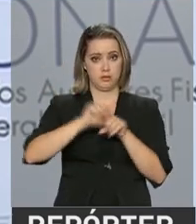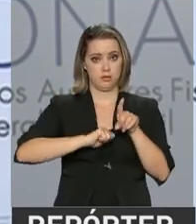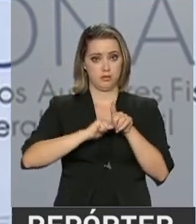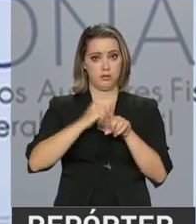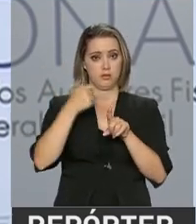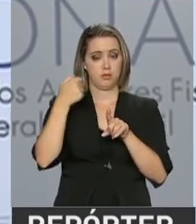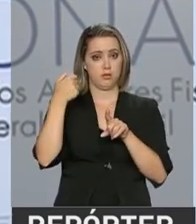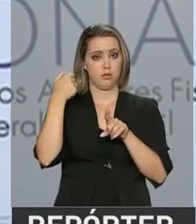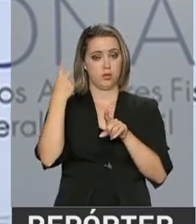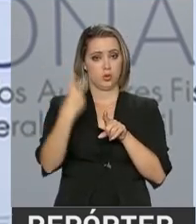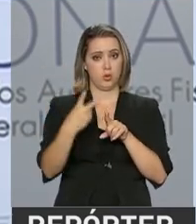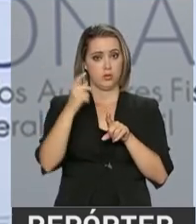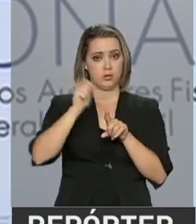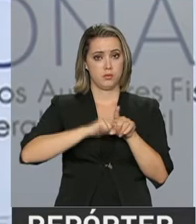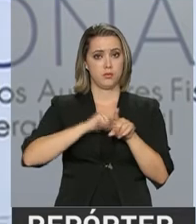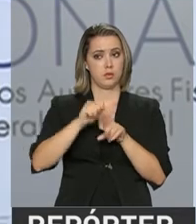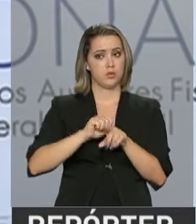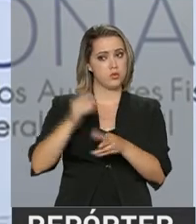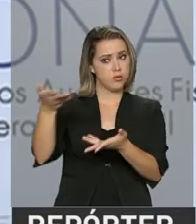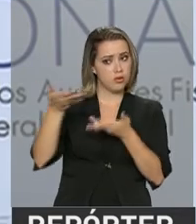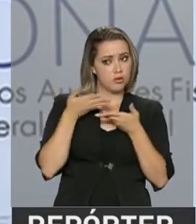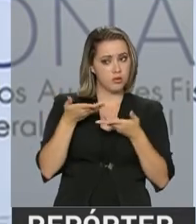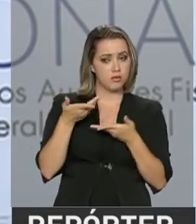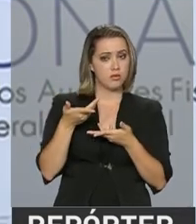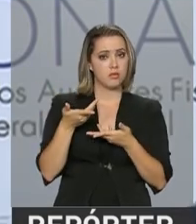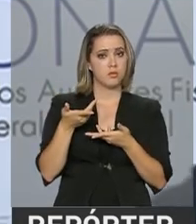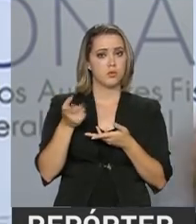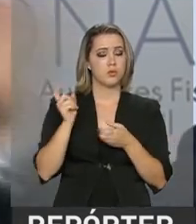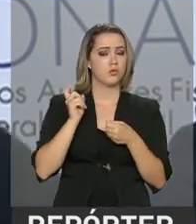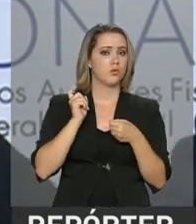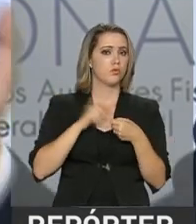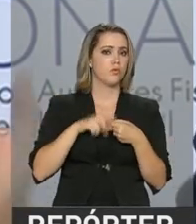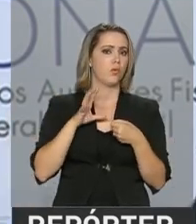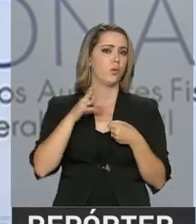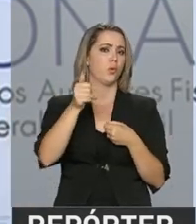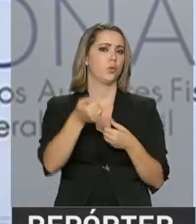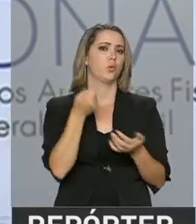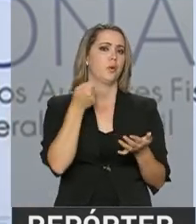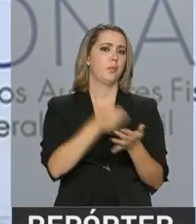dois meses, ele terá recebido da aposentadoria tudo aquilo que ele pagou.